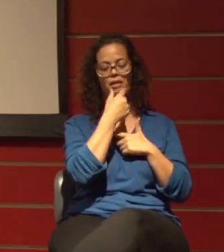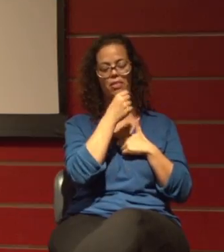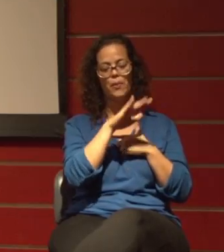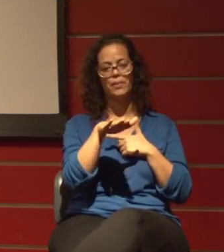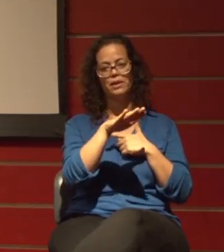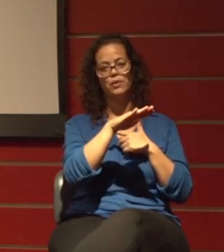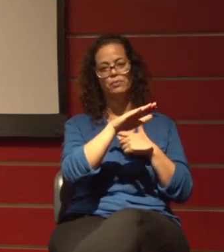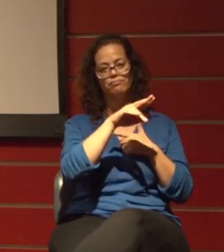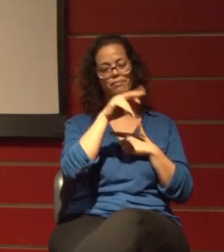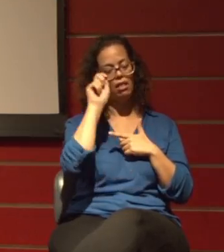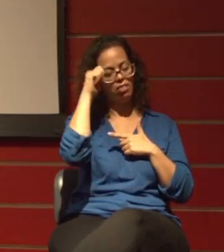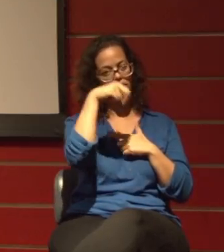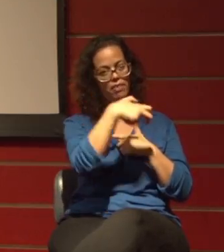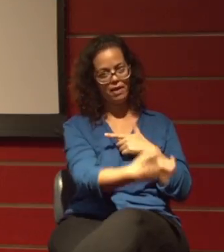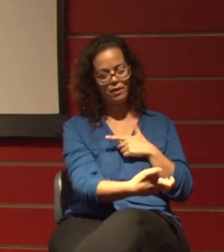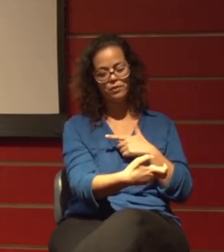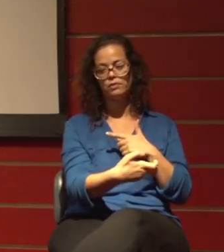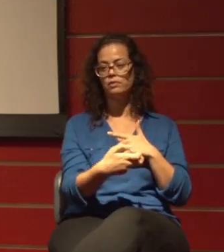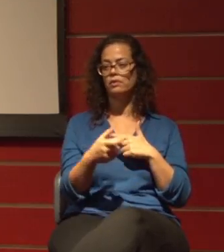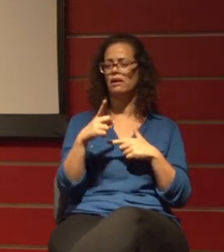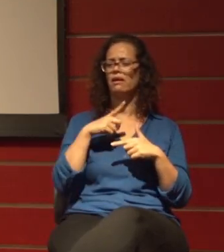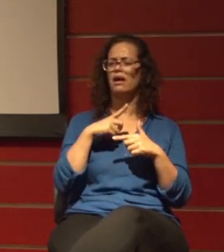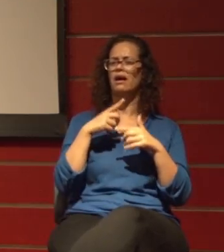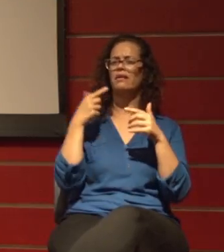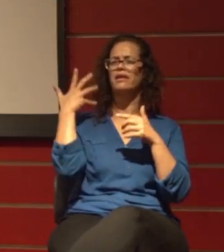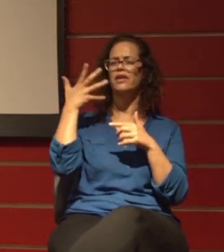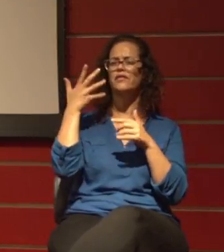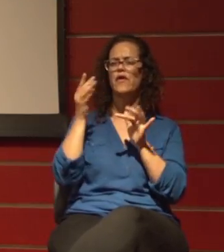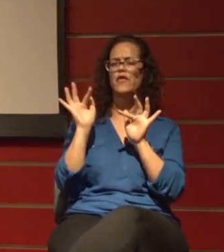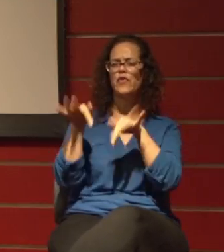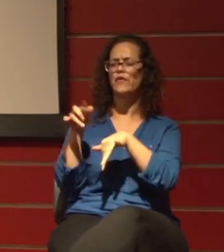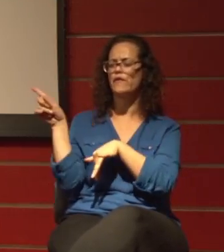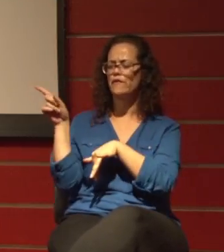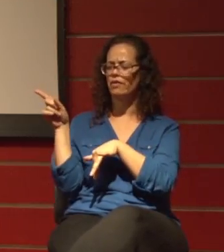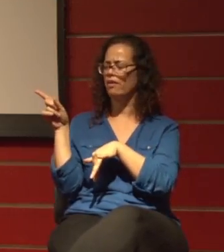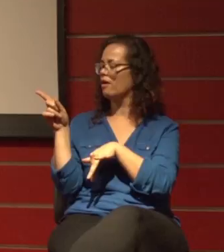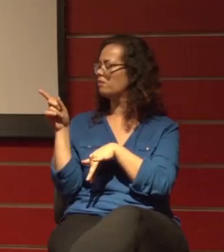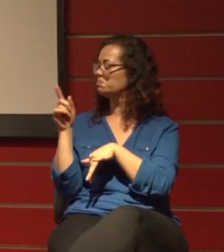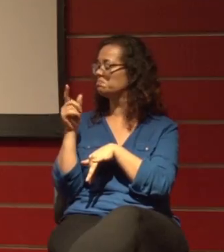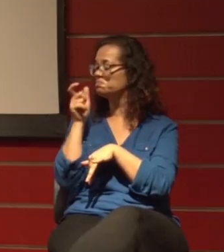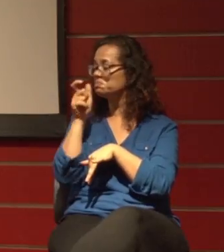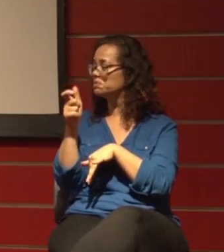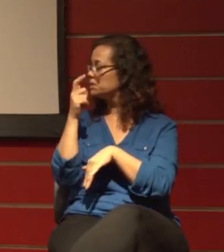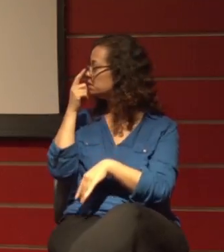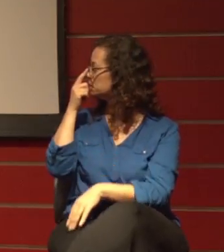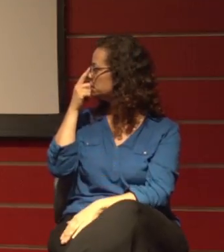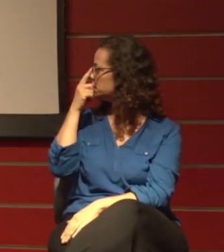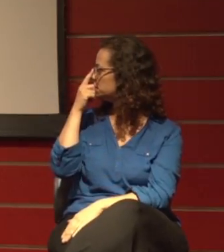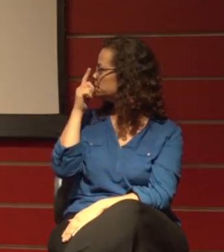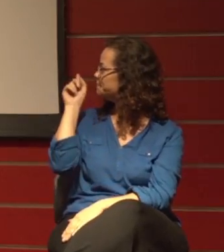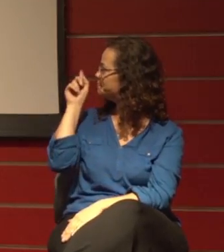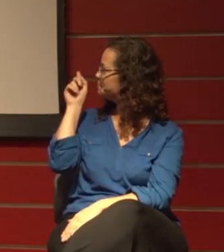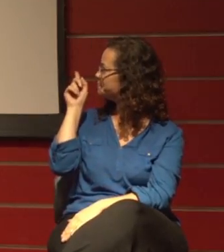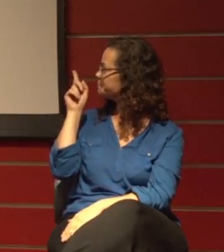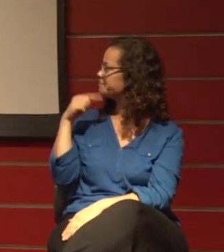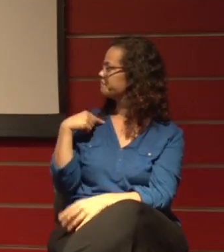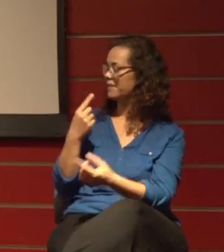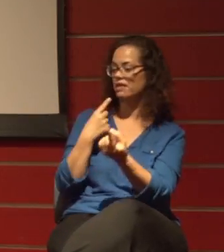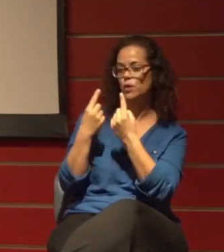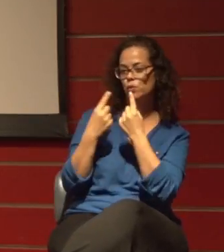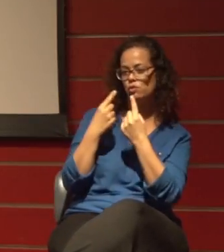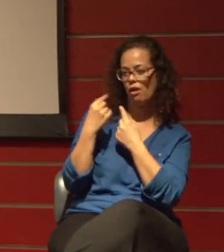no final vamos ver se vai dar pra gente passar e esse é o aqui esse diálogo É bem